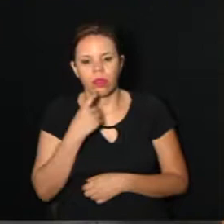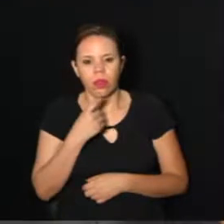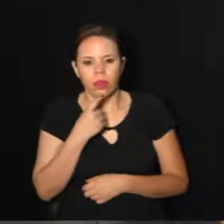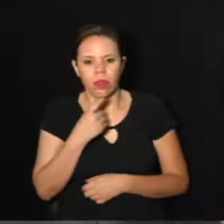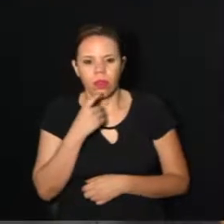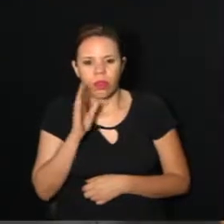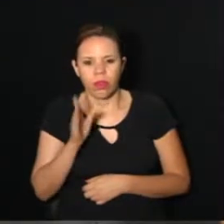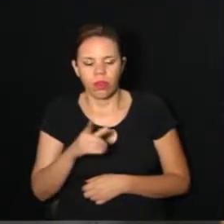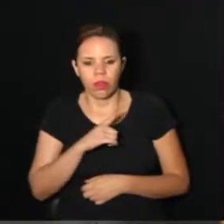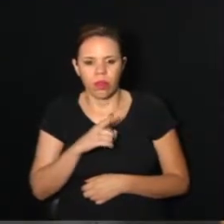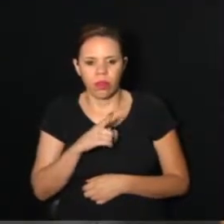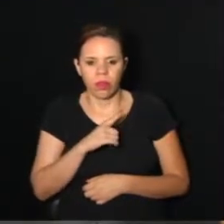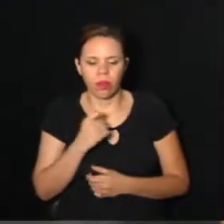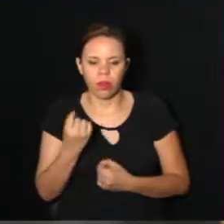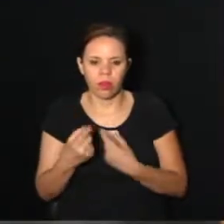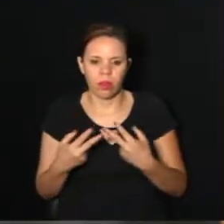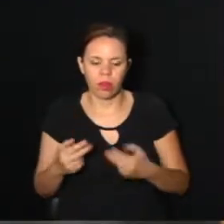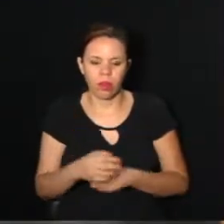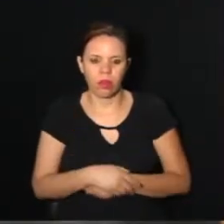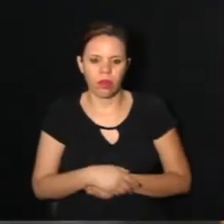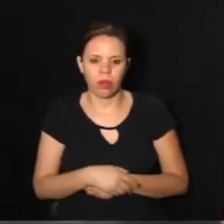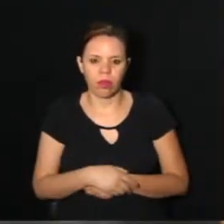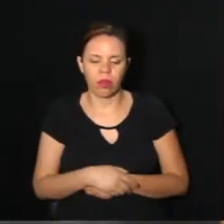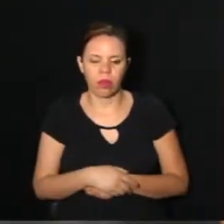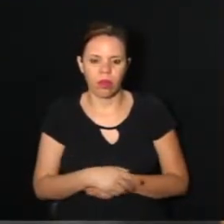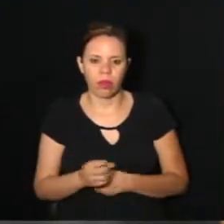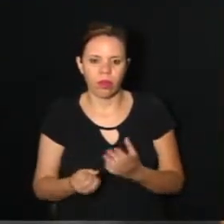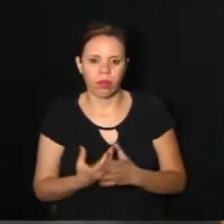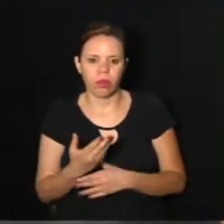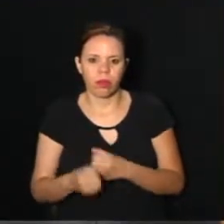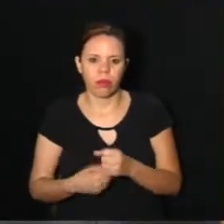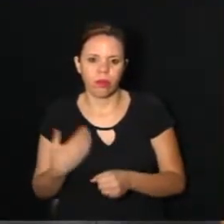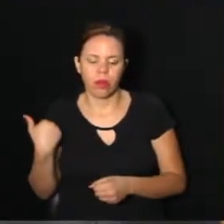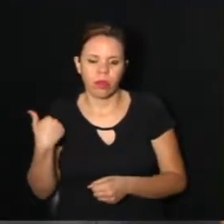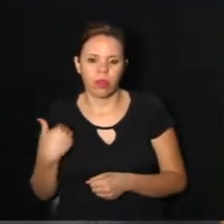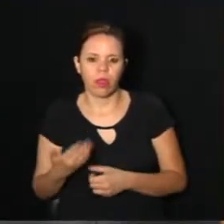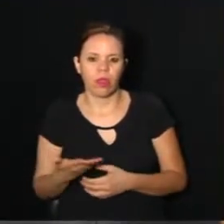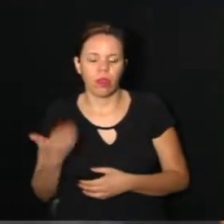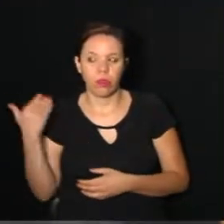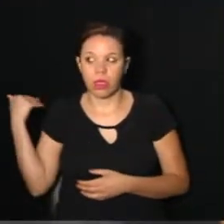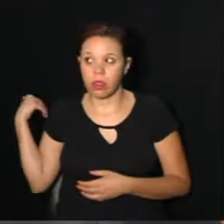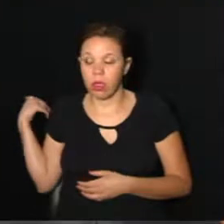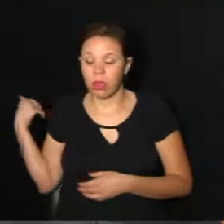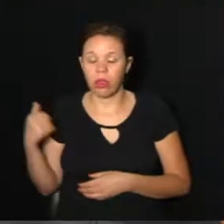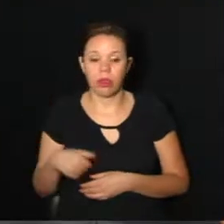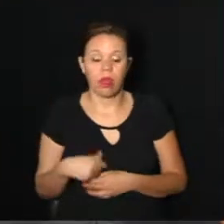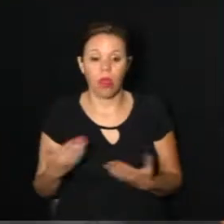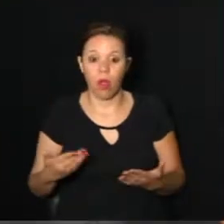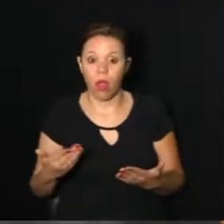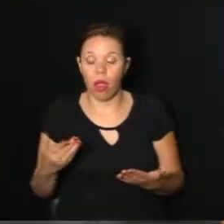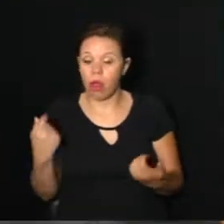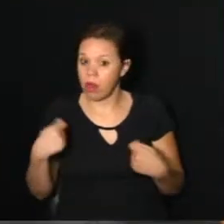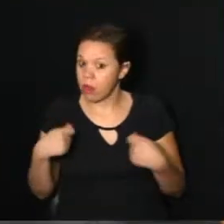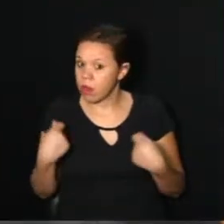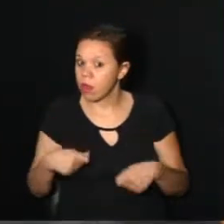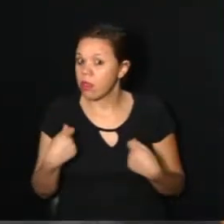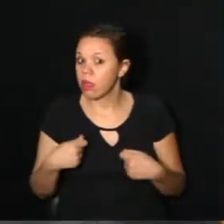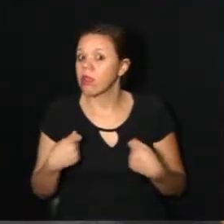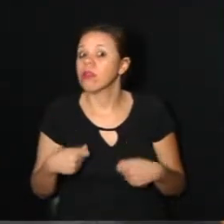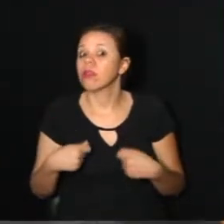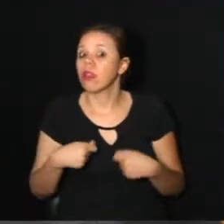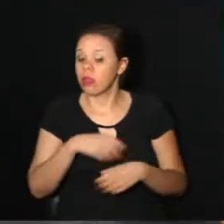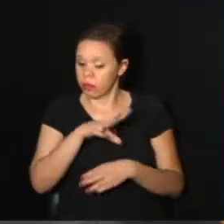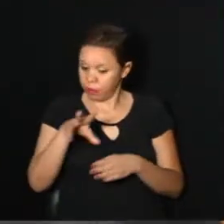já existe alguma coisa no passado e que agora necessariamente deverão ser